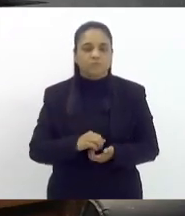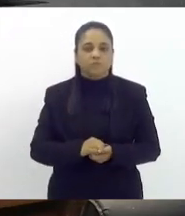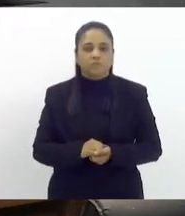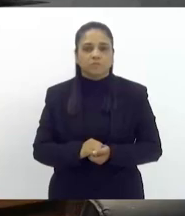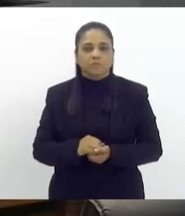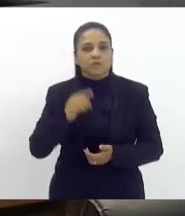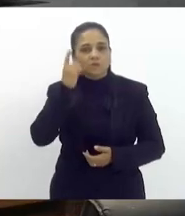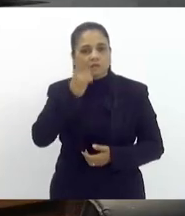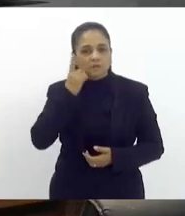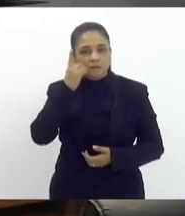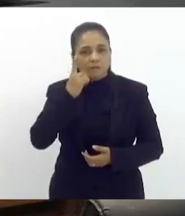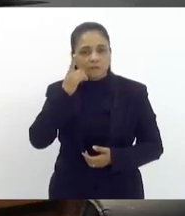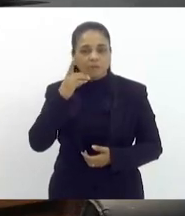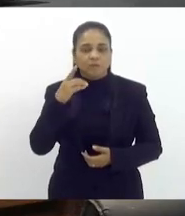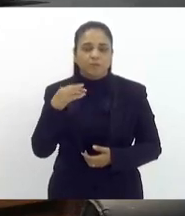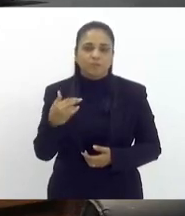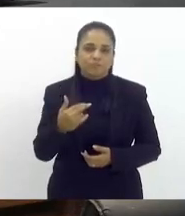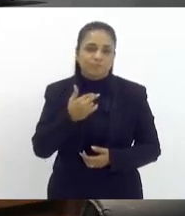financeira